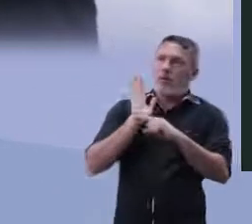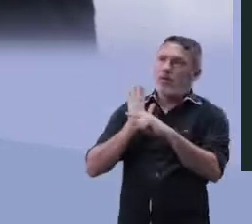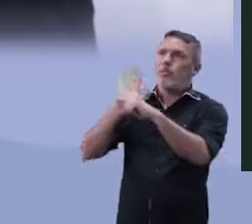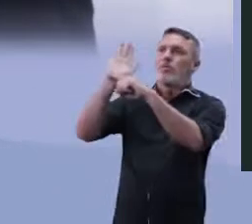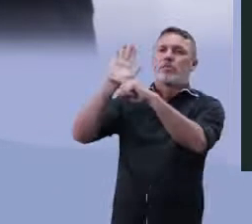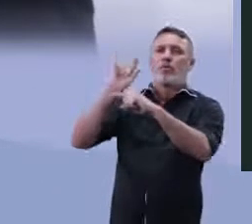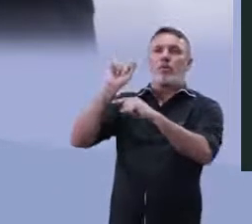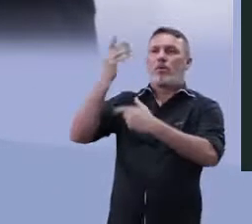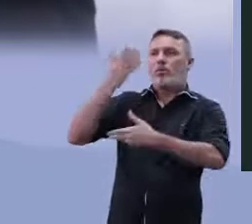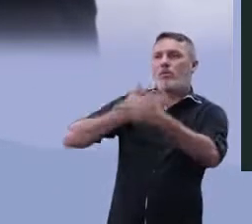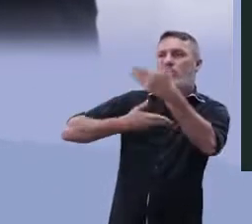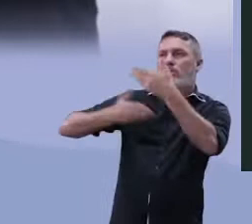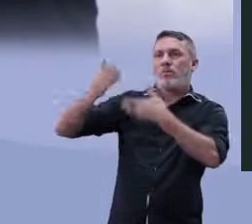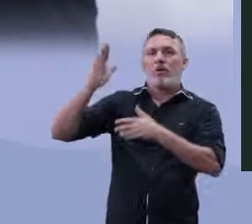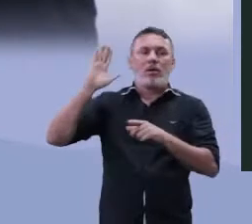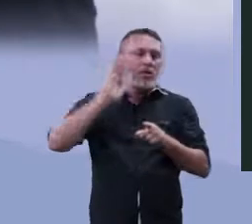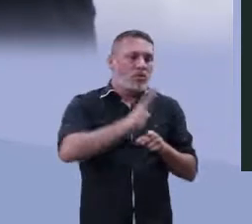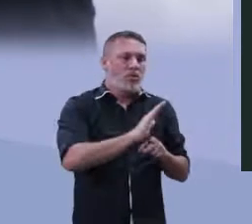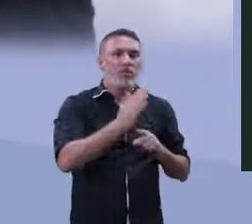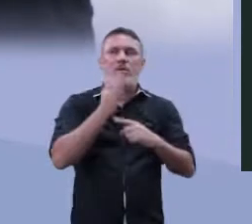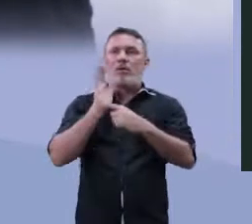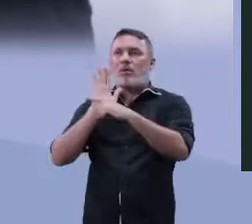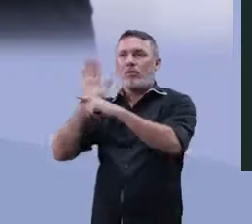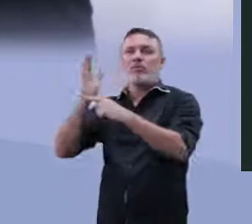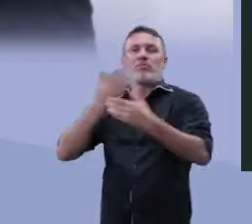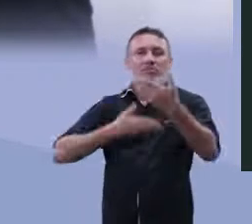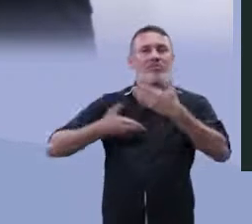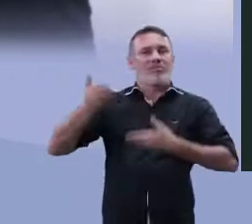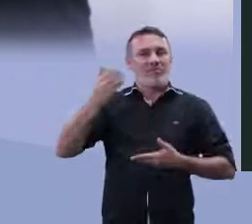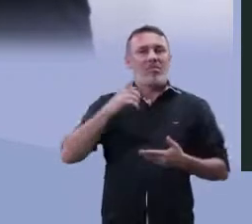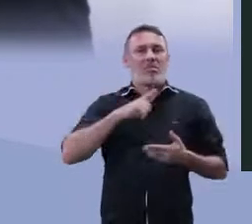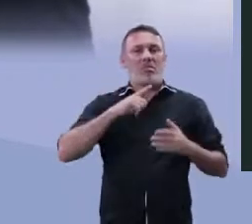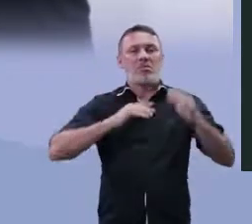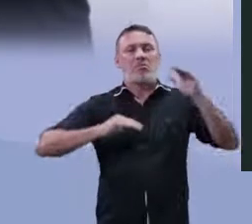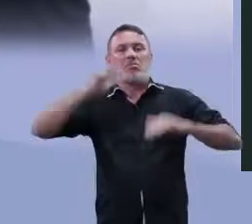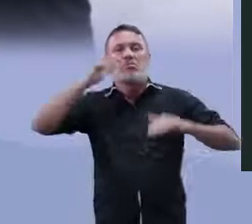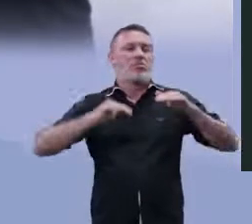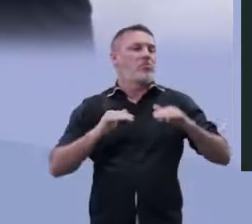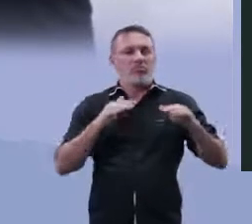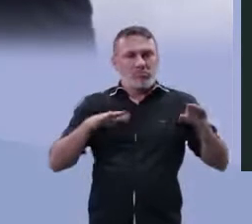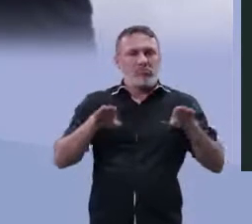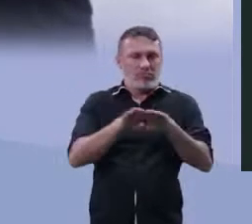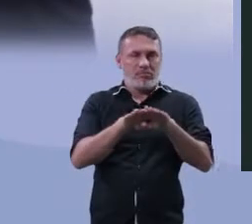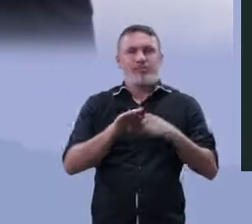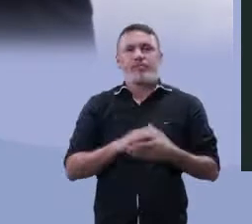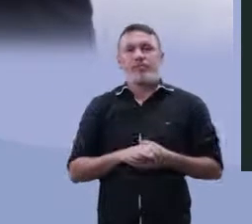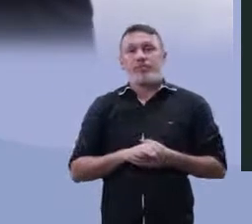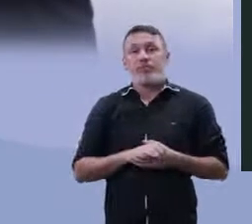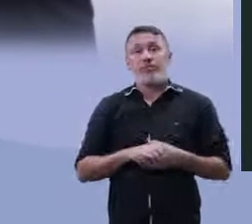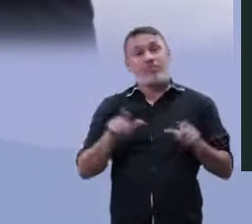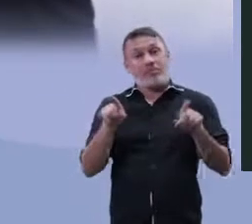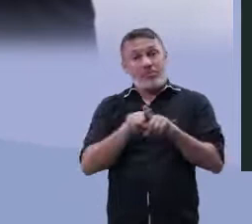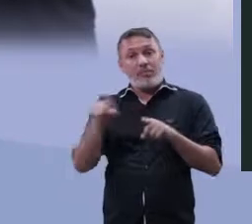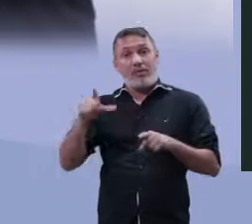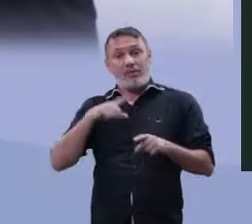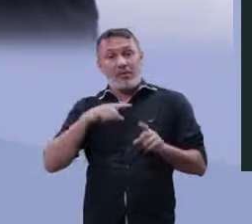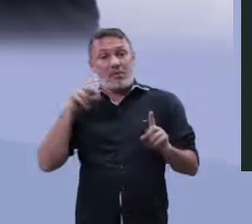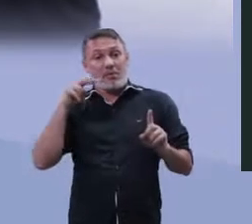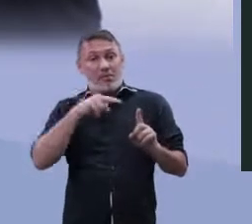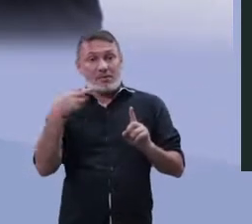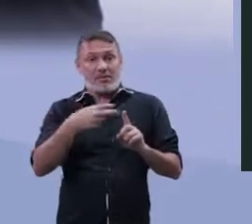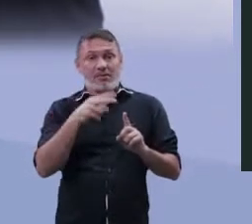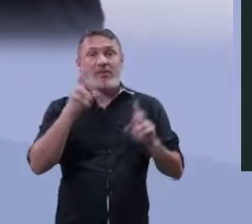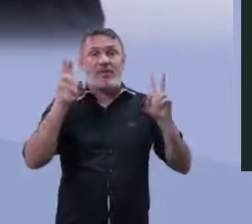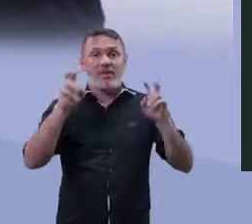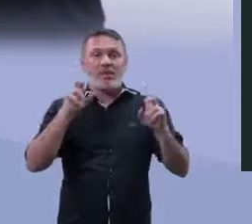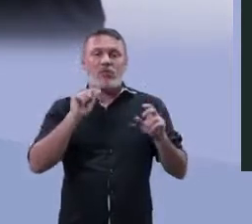vice-versa, né? Então, esse depende desse, né? E é muito interessante porque essa perspectiva trazida dessa